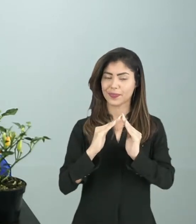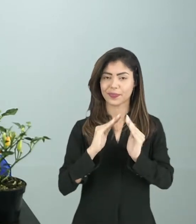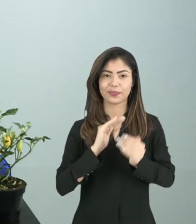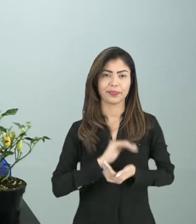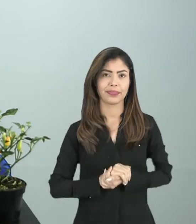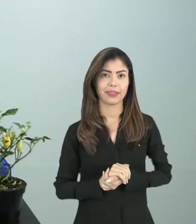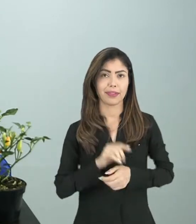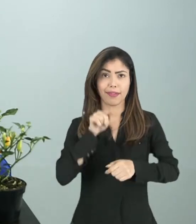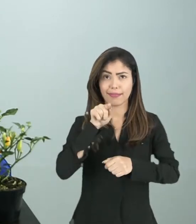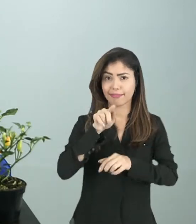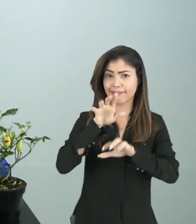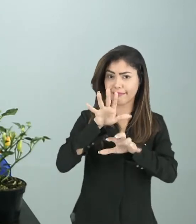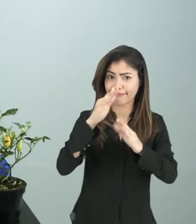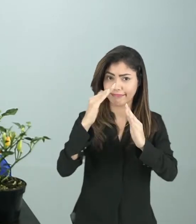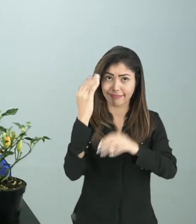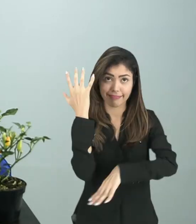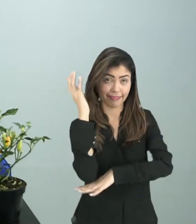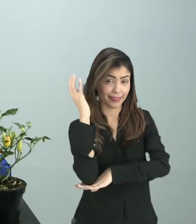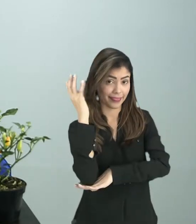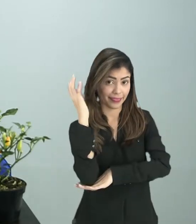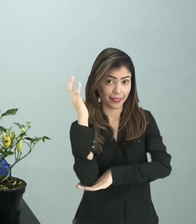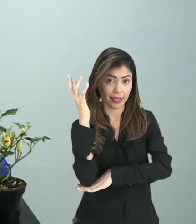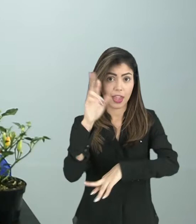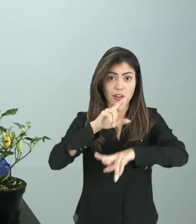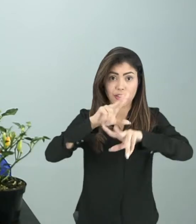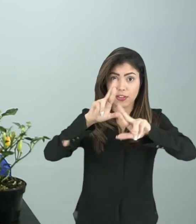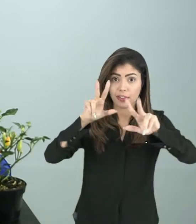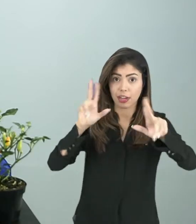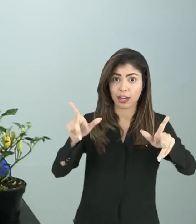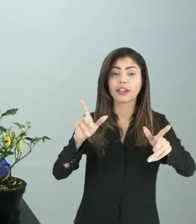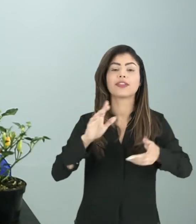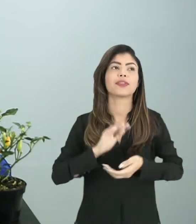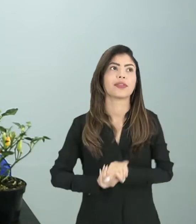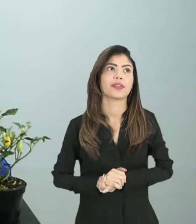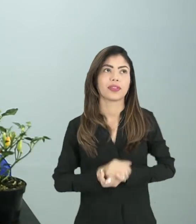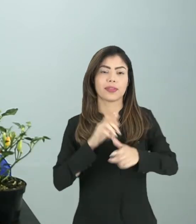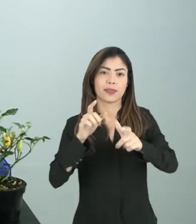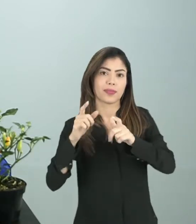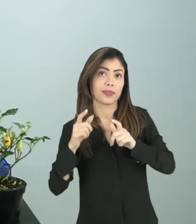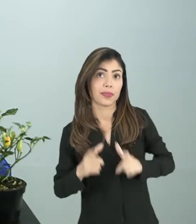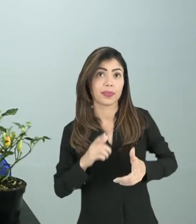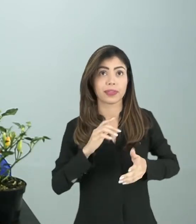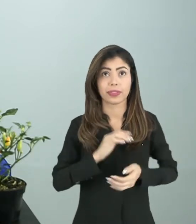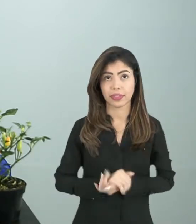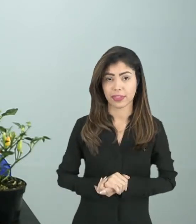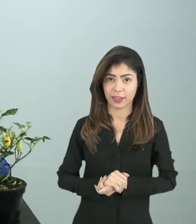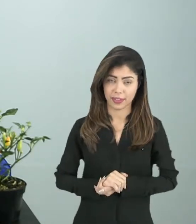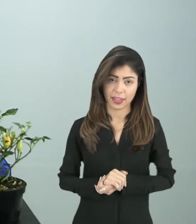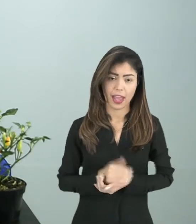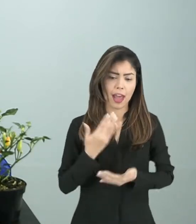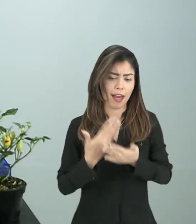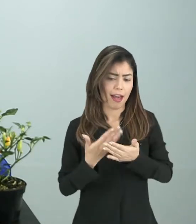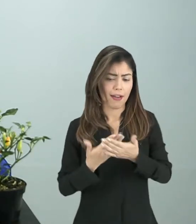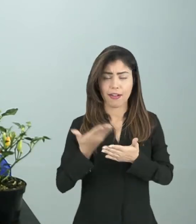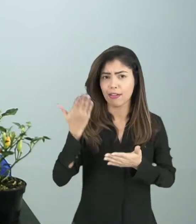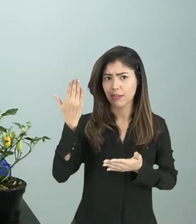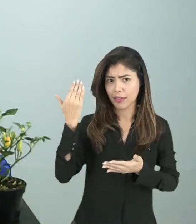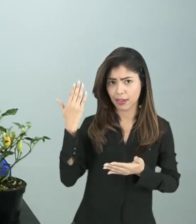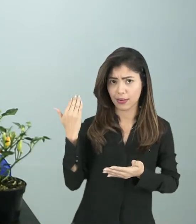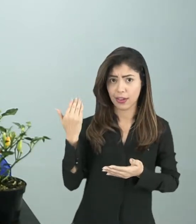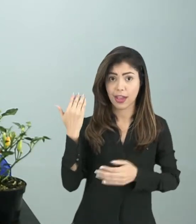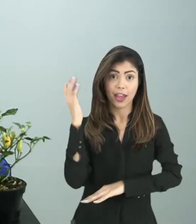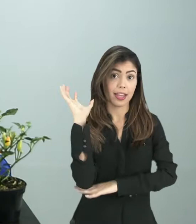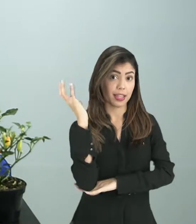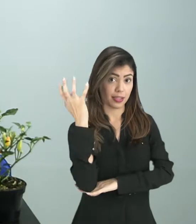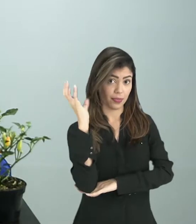E essas plantas vivem em diferentes ambientes, né? Nós aprendemos na aula anterior que as plantas